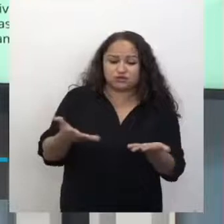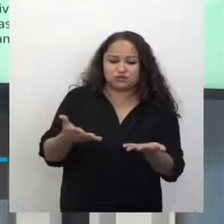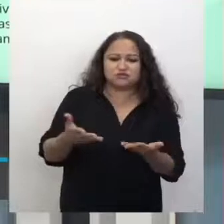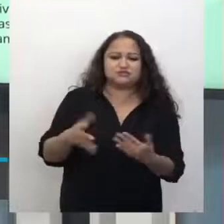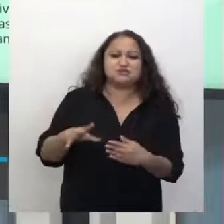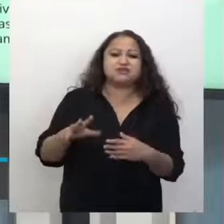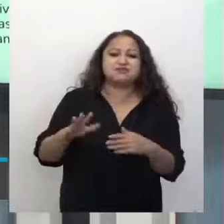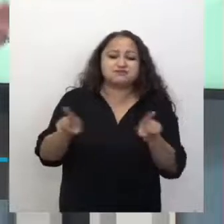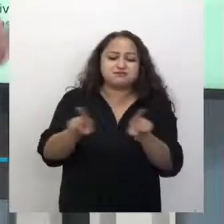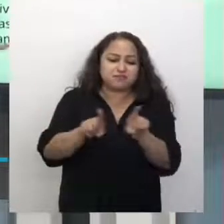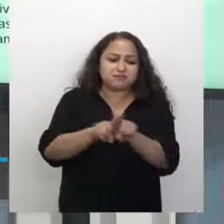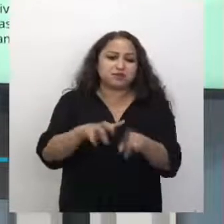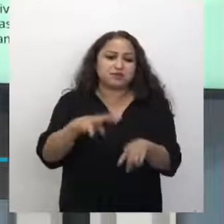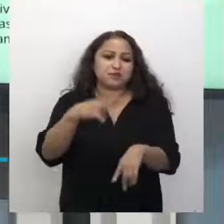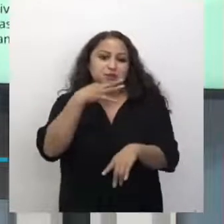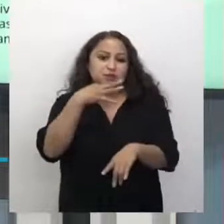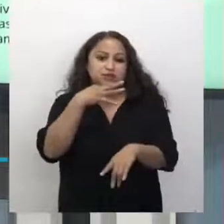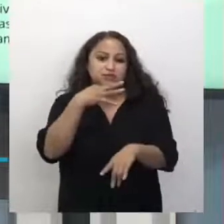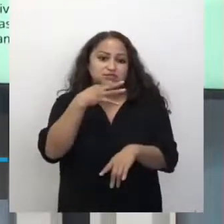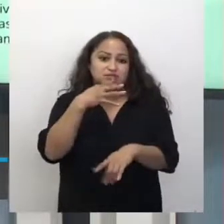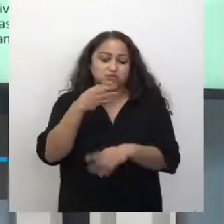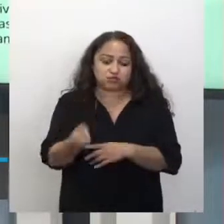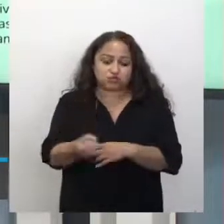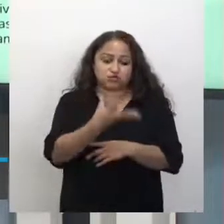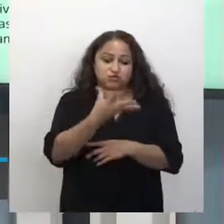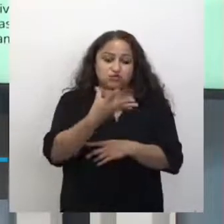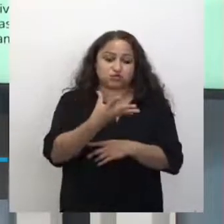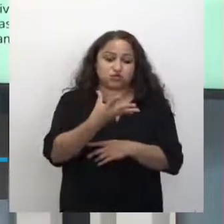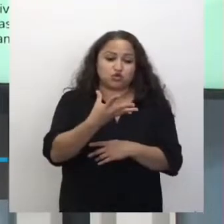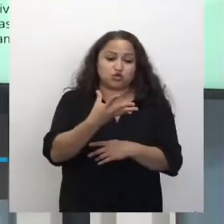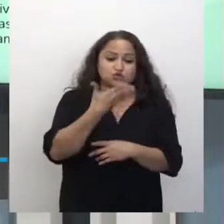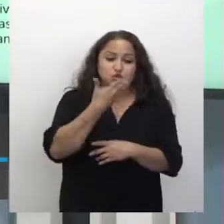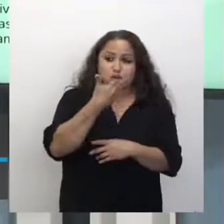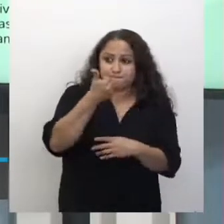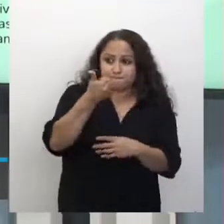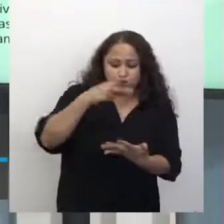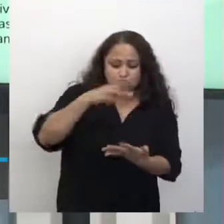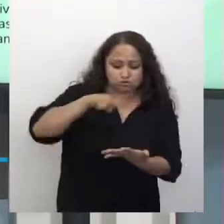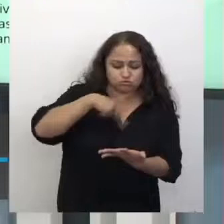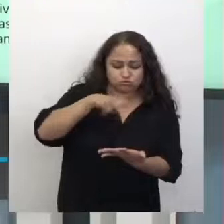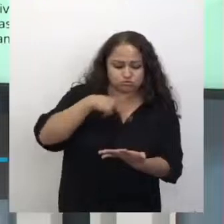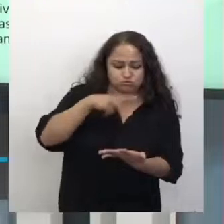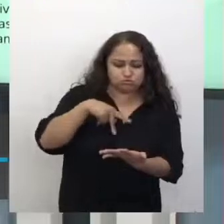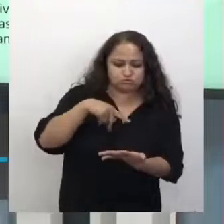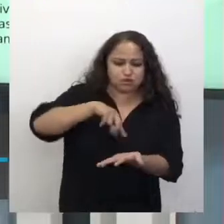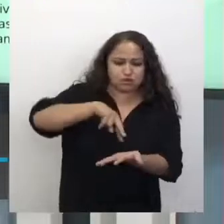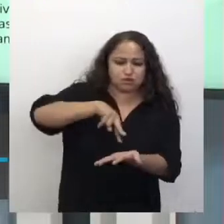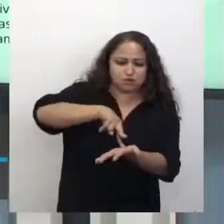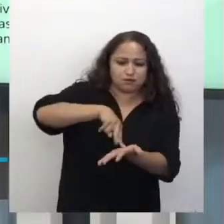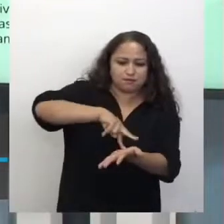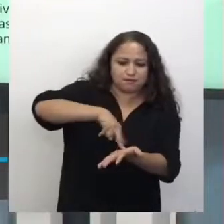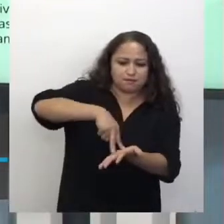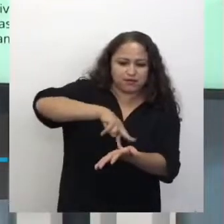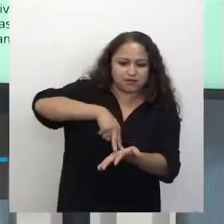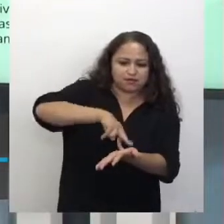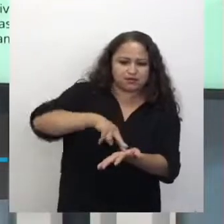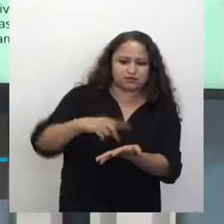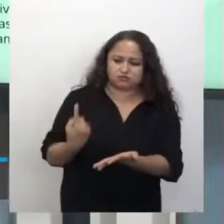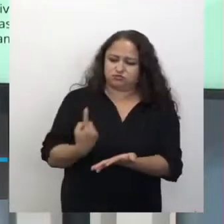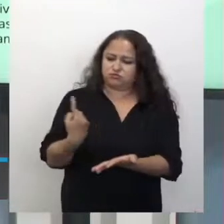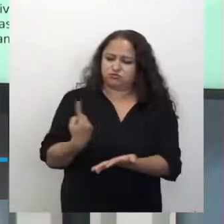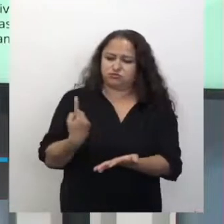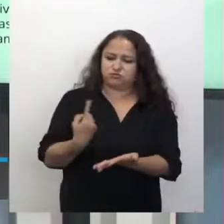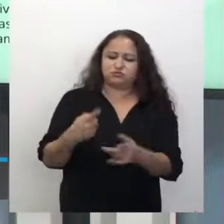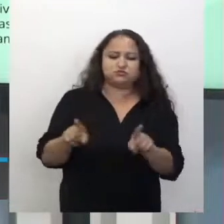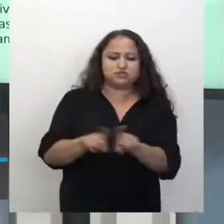Tanto, né, grupos inteiros, como artistas dançarinos, bailarinos solo, como também coreógrafos, né? Trabalho de vários coreógrafos aí,